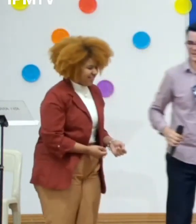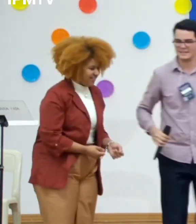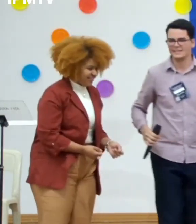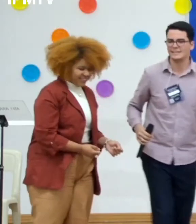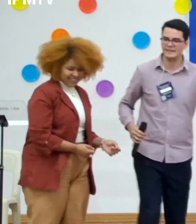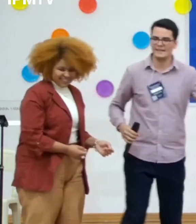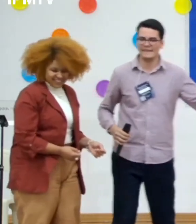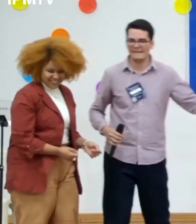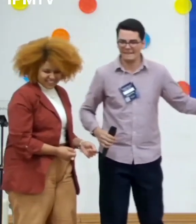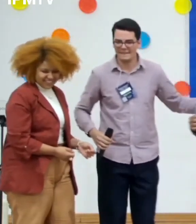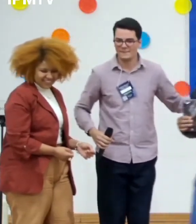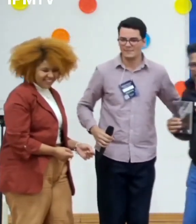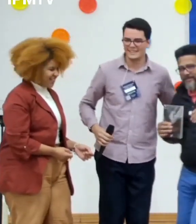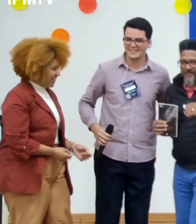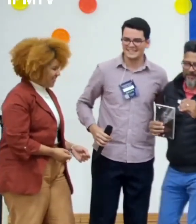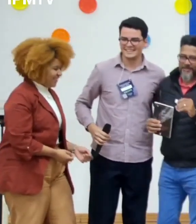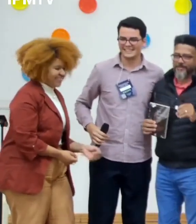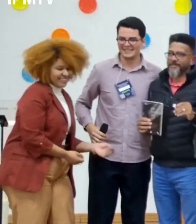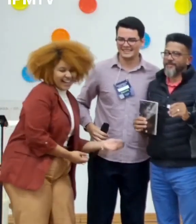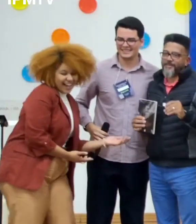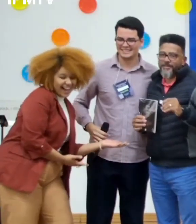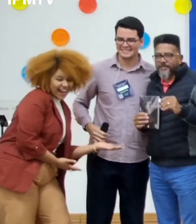Mais pra cá.